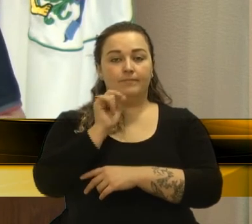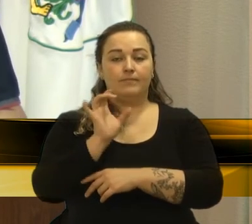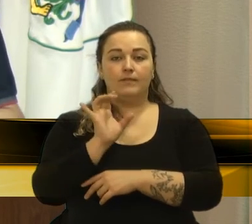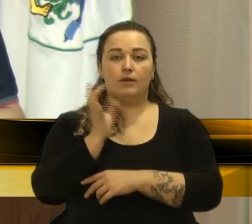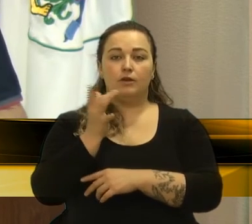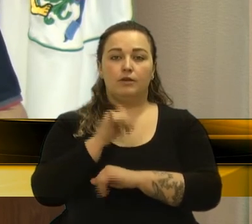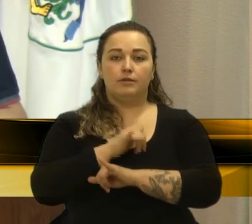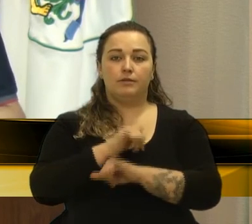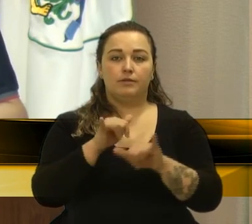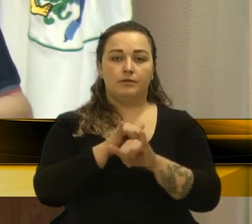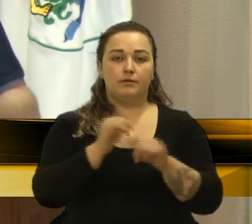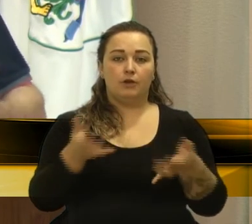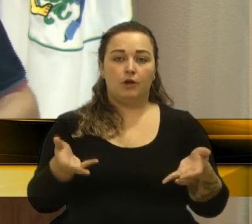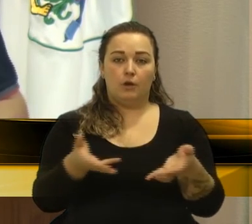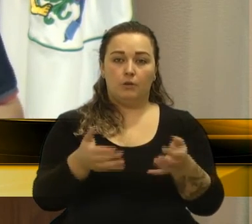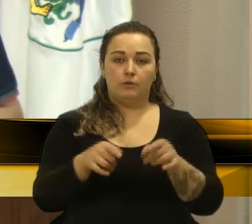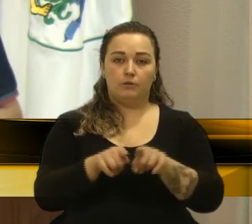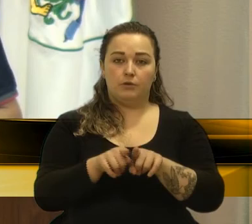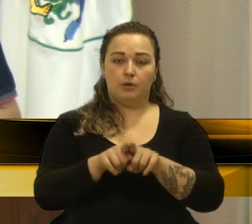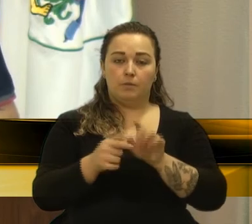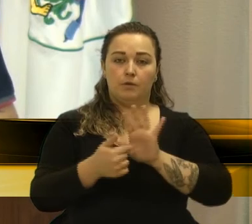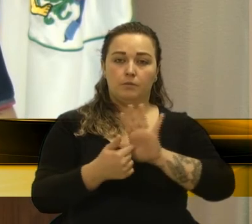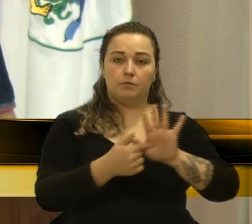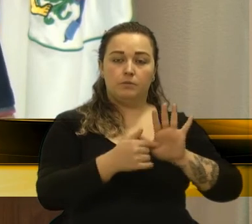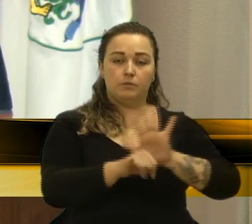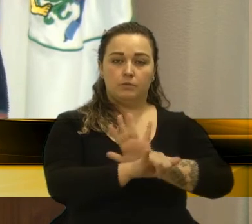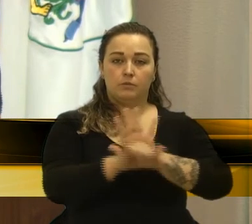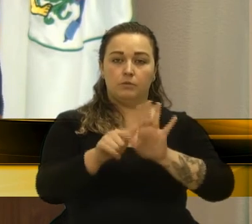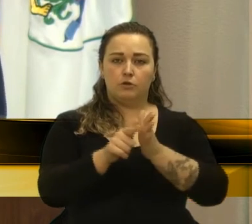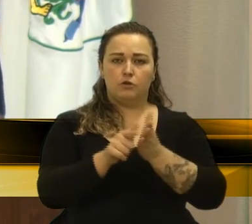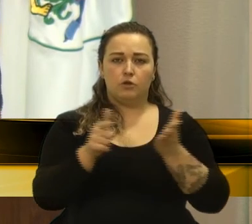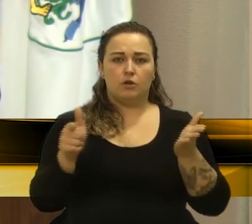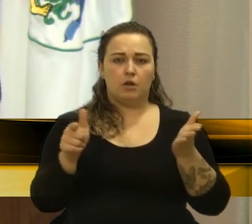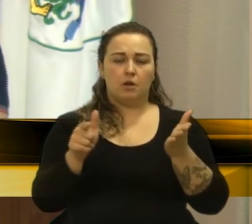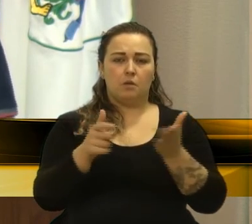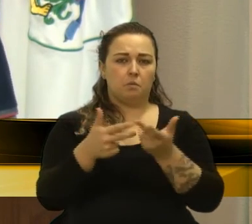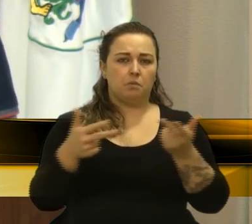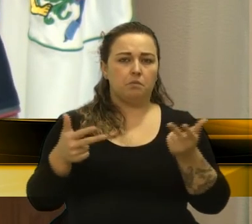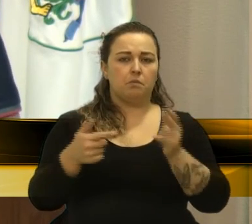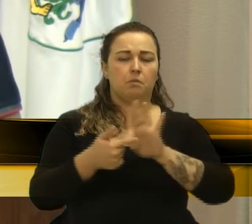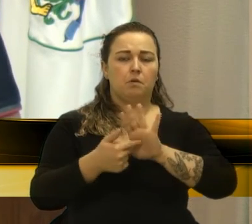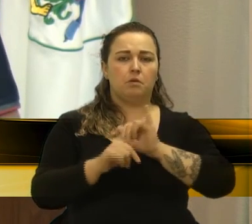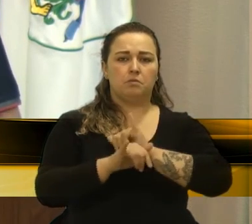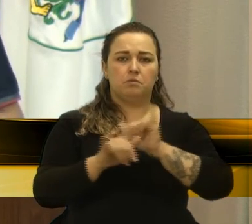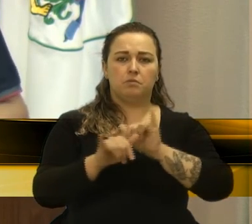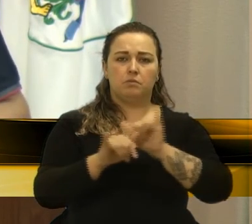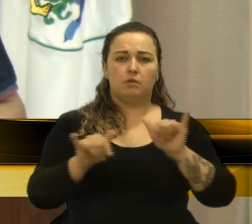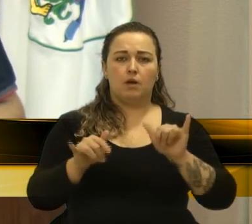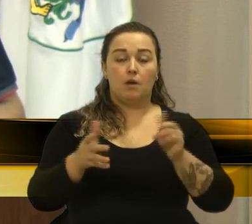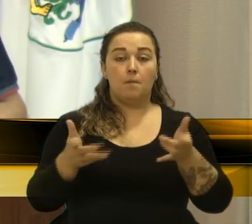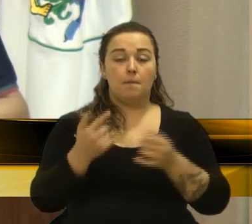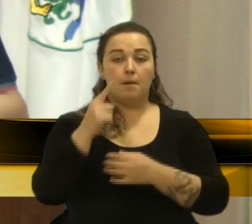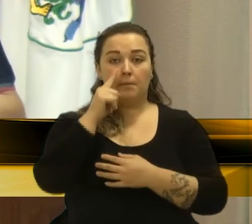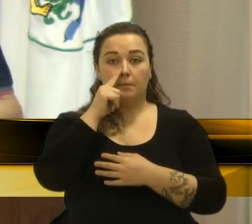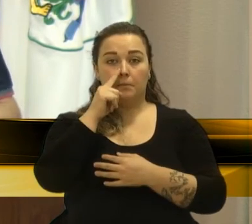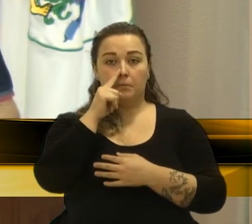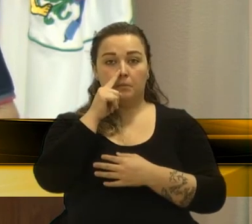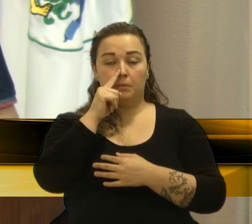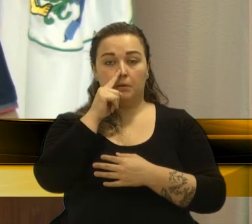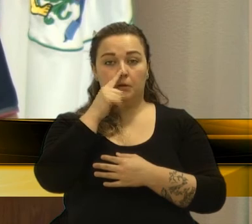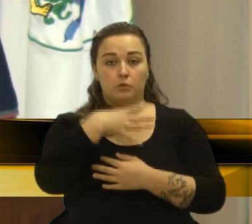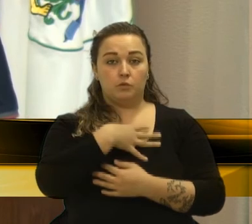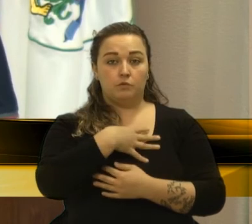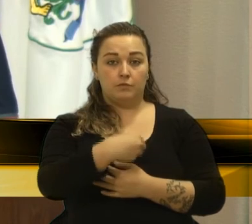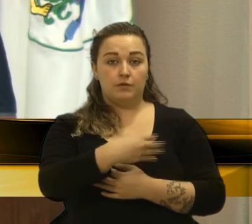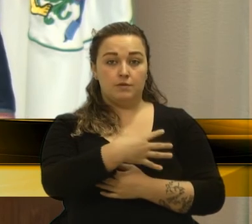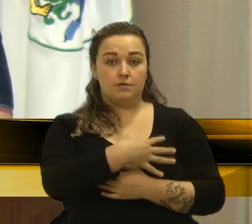notícia. Hoje, nos veículos de imprensa também, a gente se deparou com a notícia de uma mãe com o filho que estava saindo do